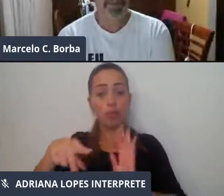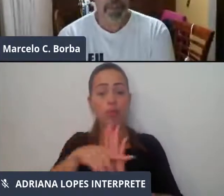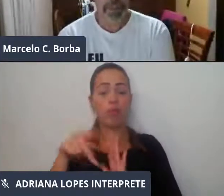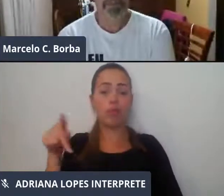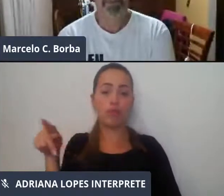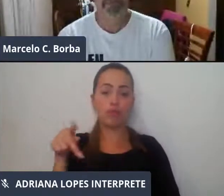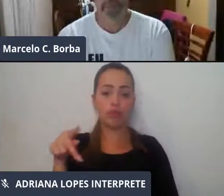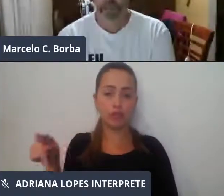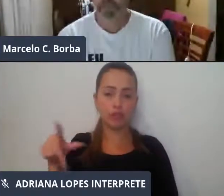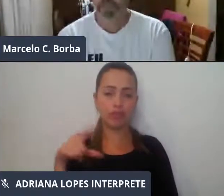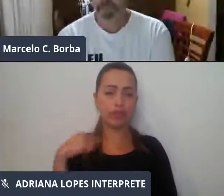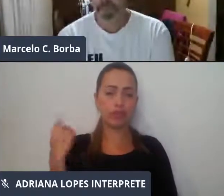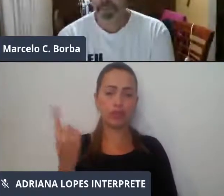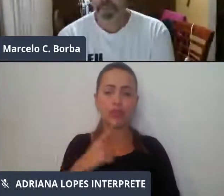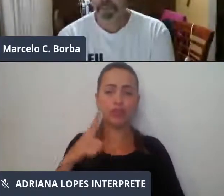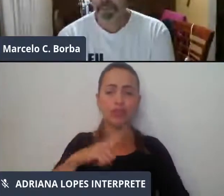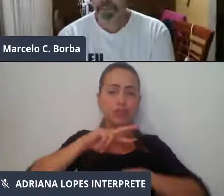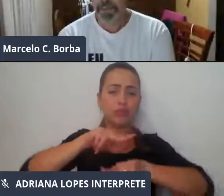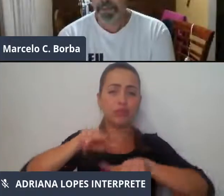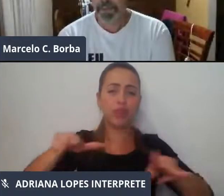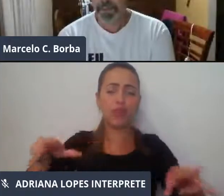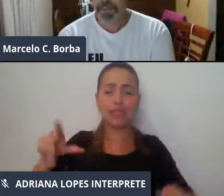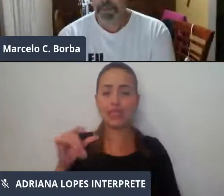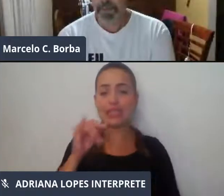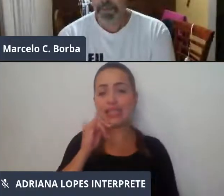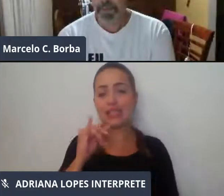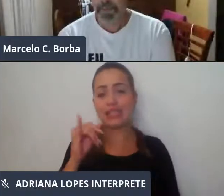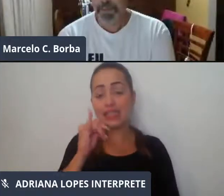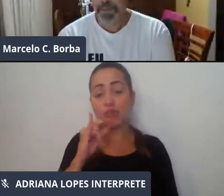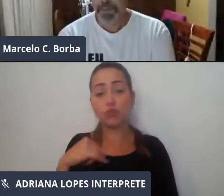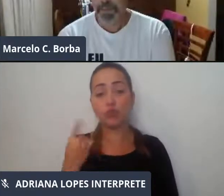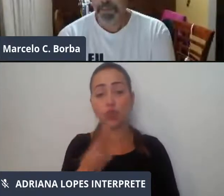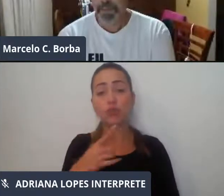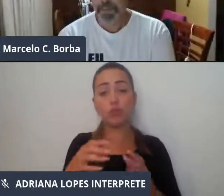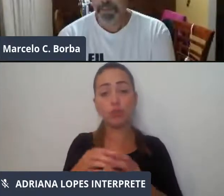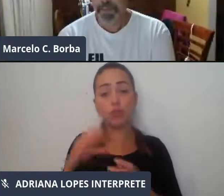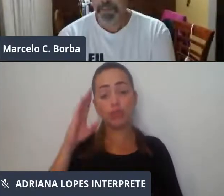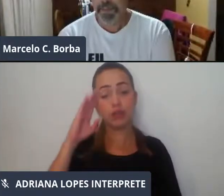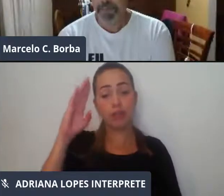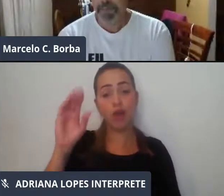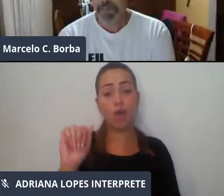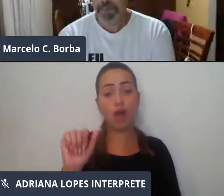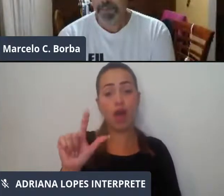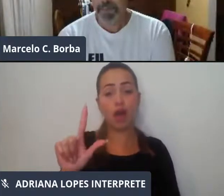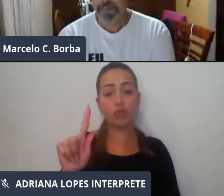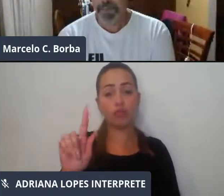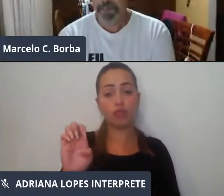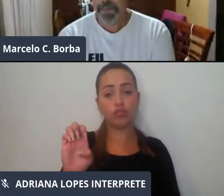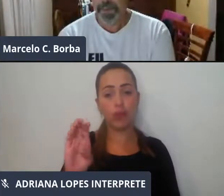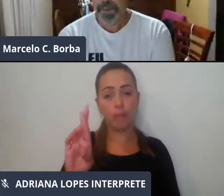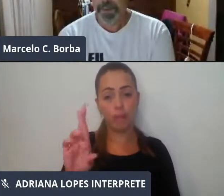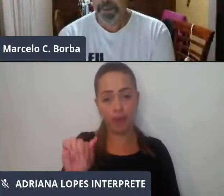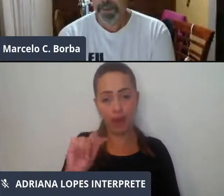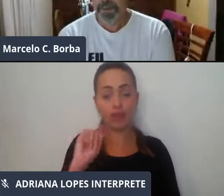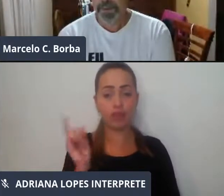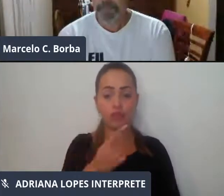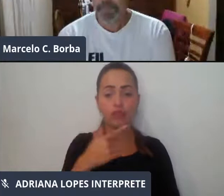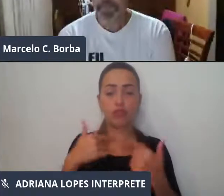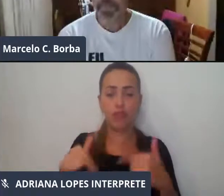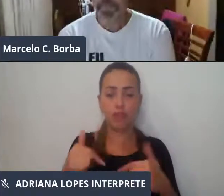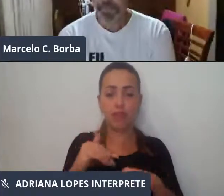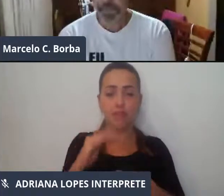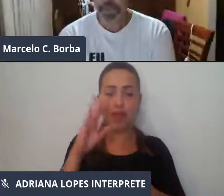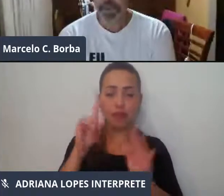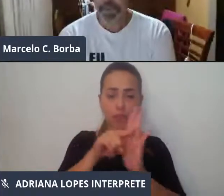temos vários exemplos no nosso grupo, em especial com álgebra, que a gente trabalha mais com pesquisas no ensino e aprendizagem